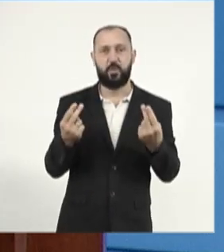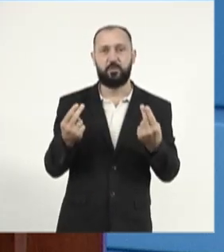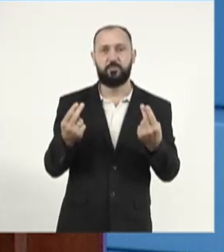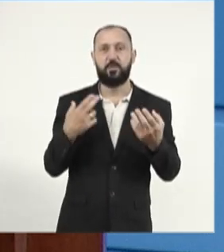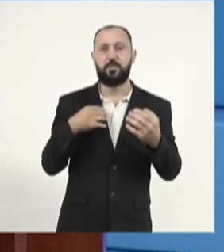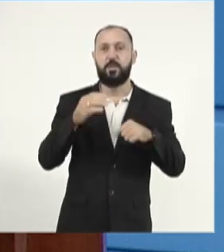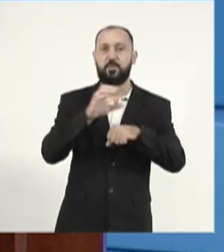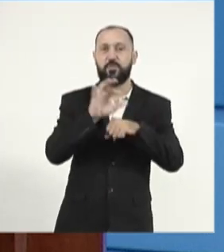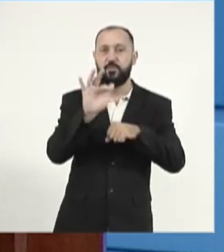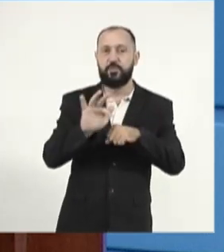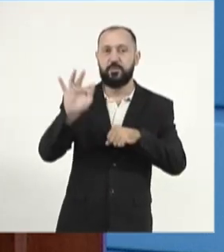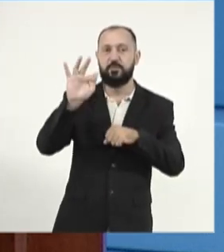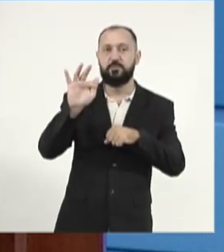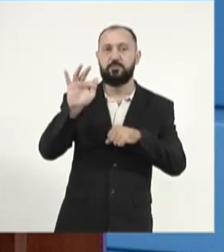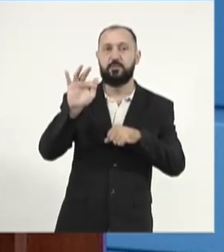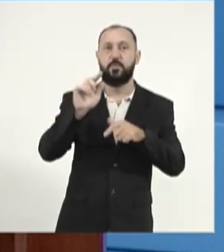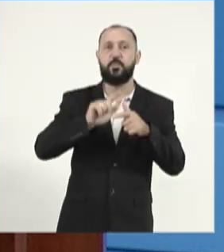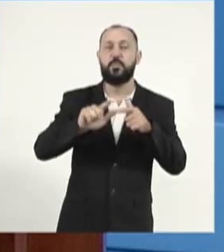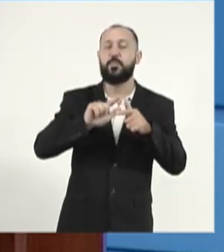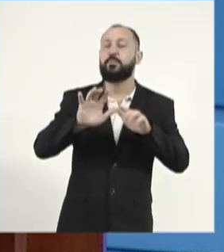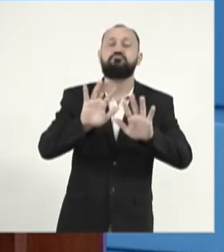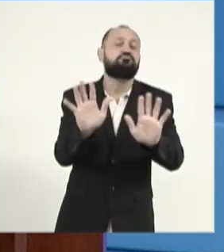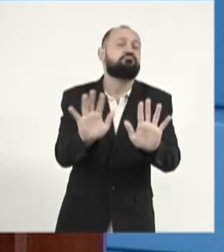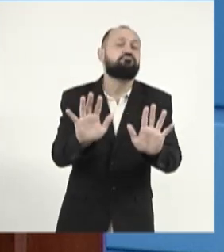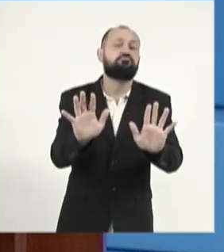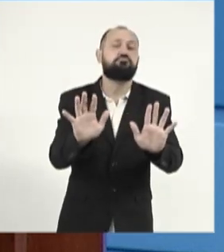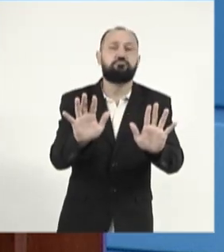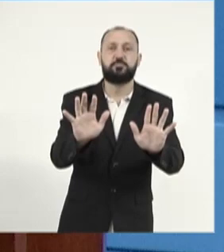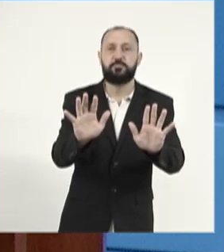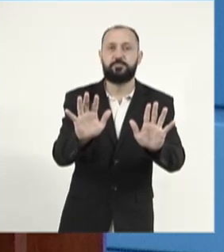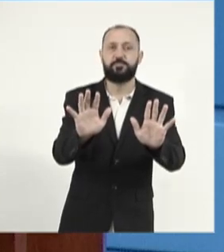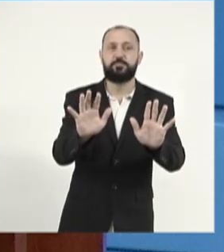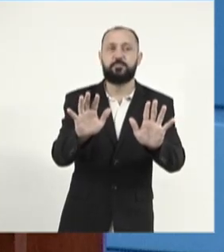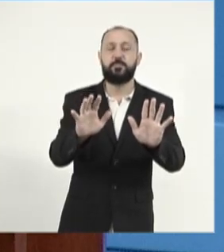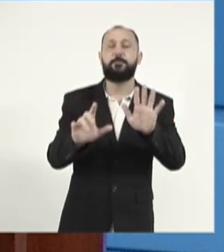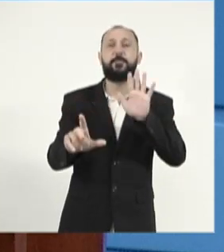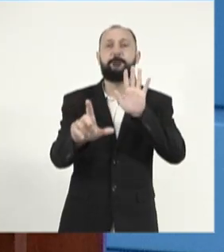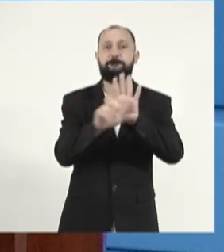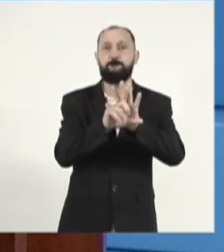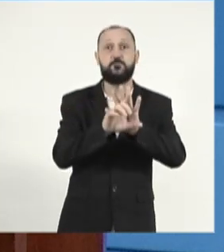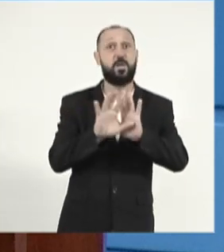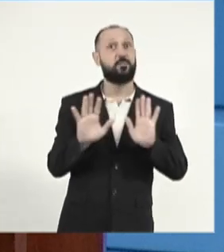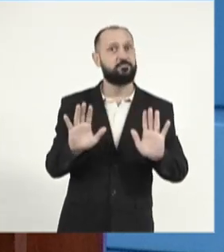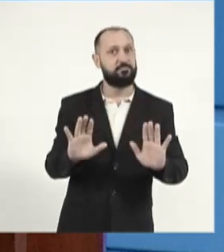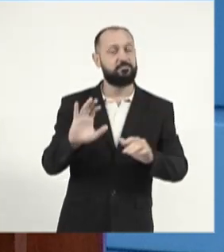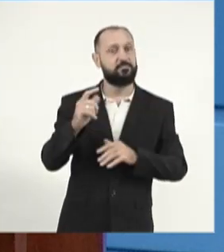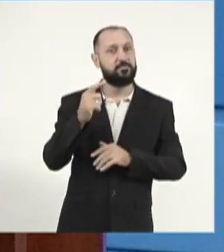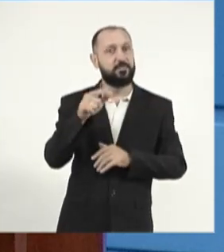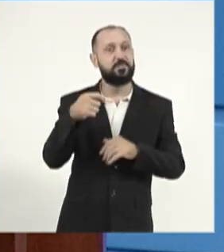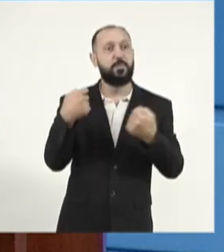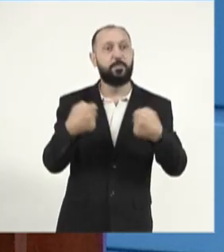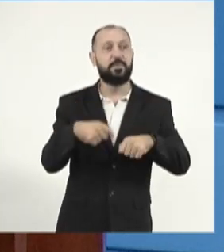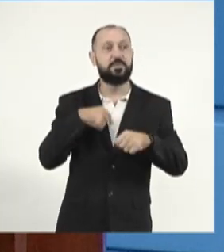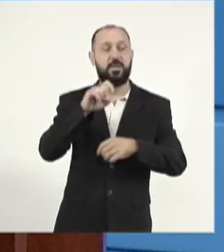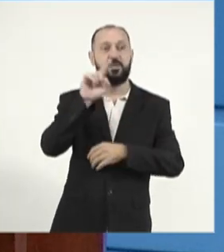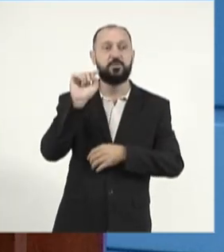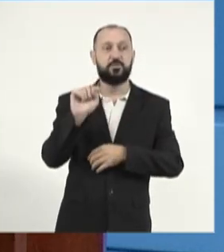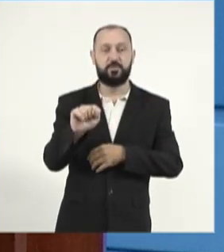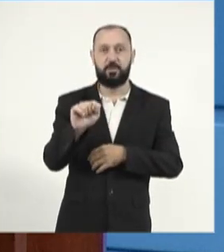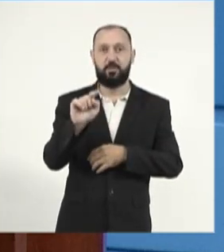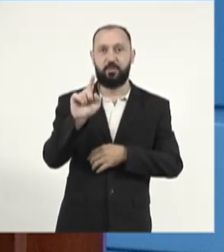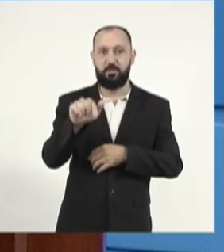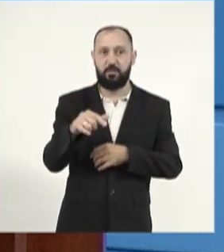Pela Constituição, não teria qualquer impedimento. Pelas nossas legislações, aliás, o que nós precisamos questionar